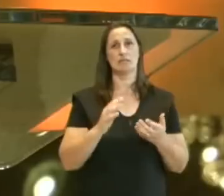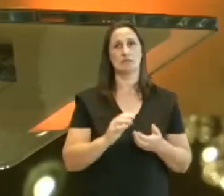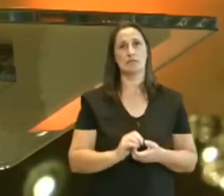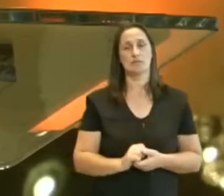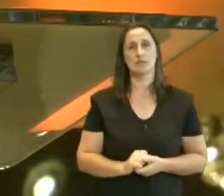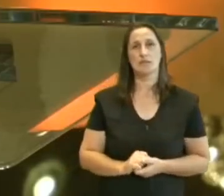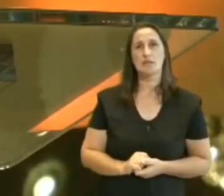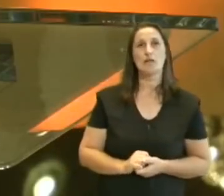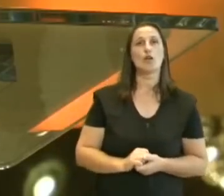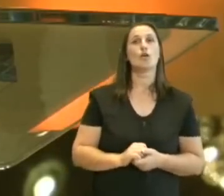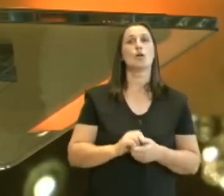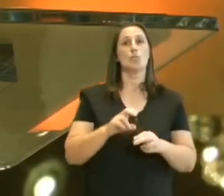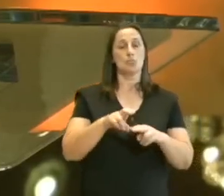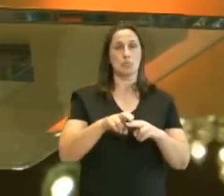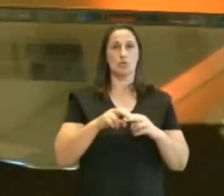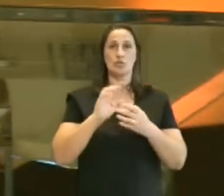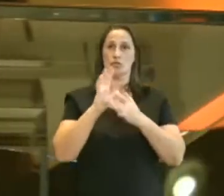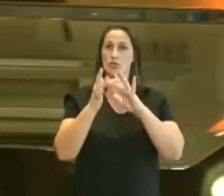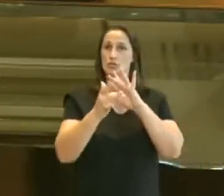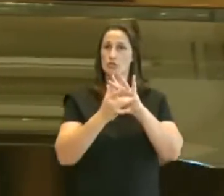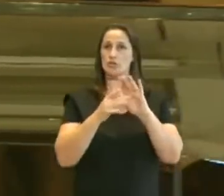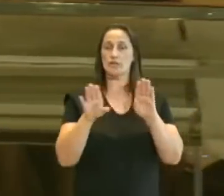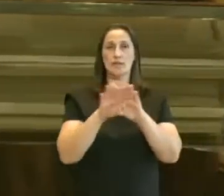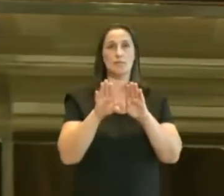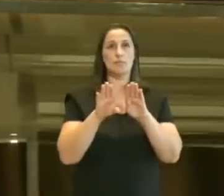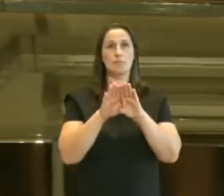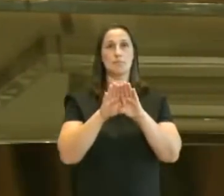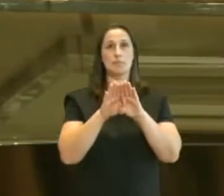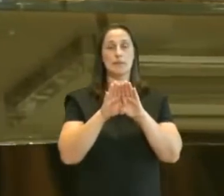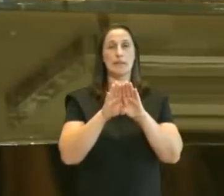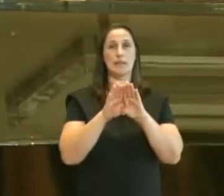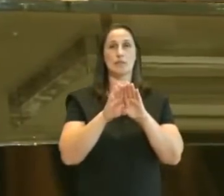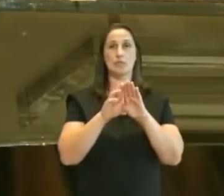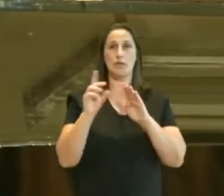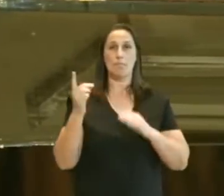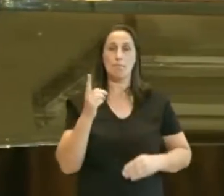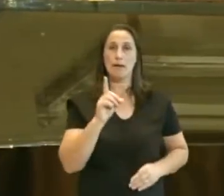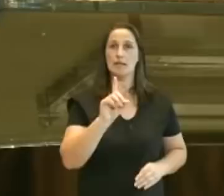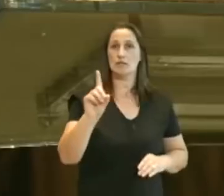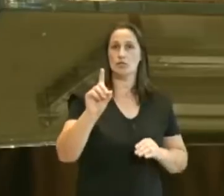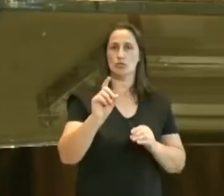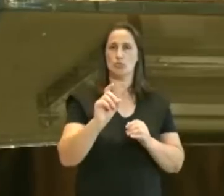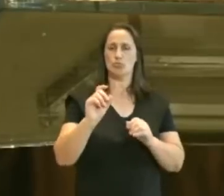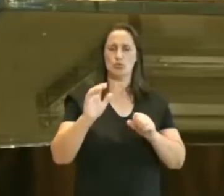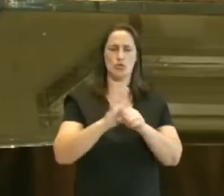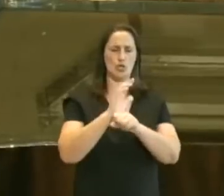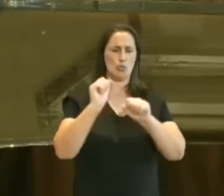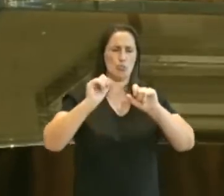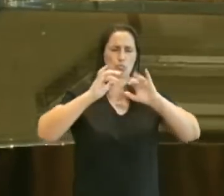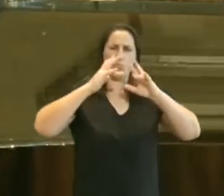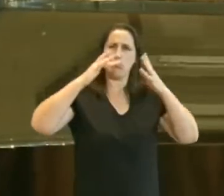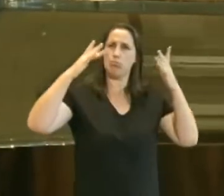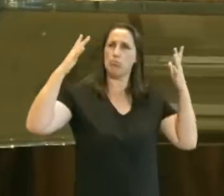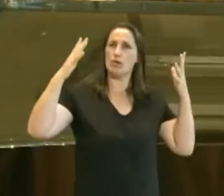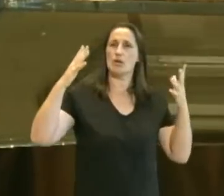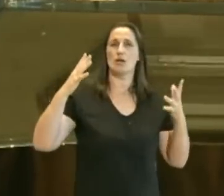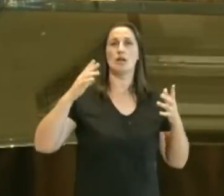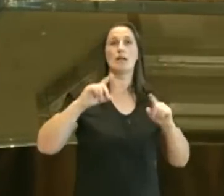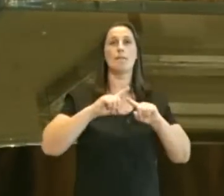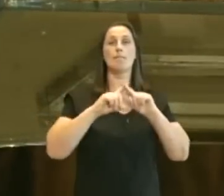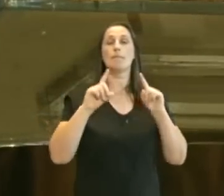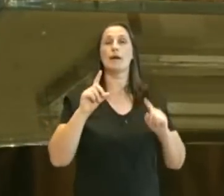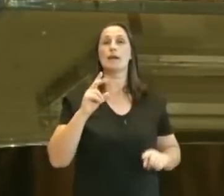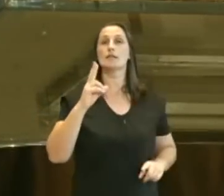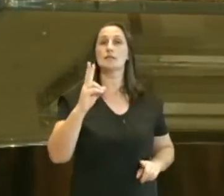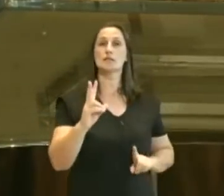Por isso também Jesus não apareceu logo em luzes e glória, mas Ele vai caminhar